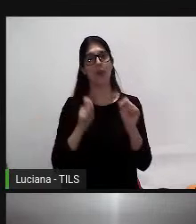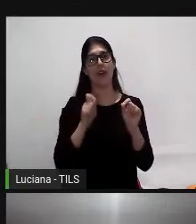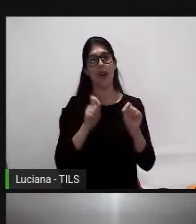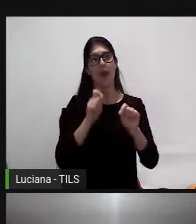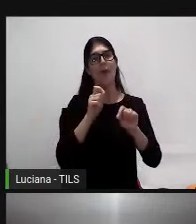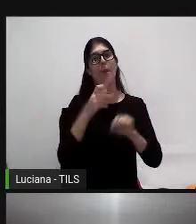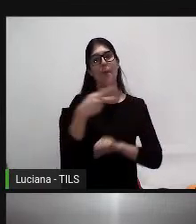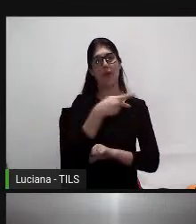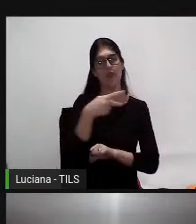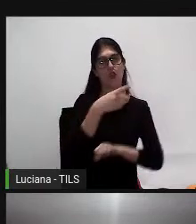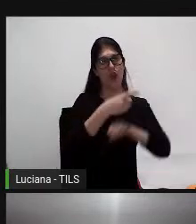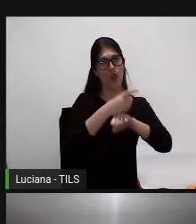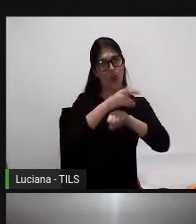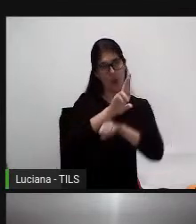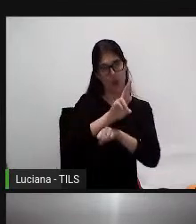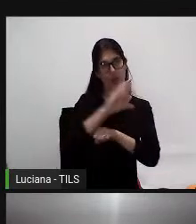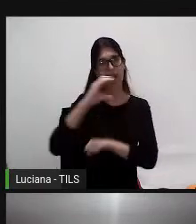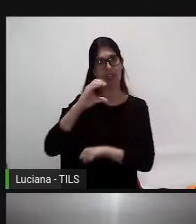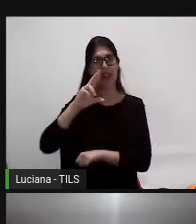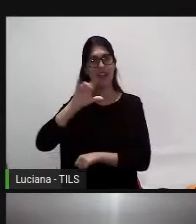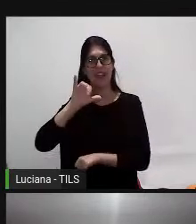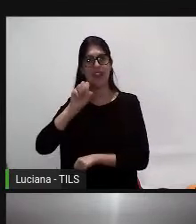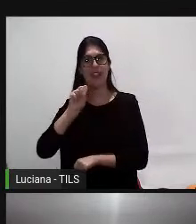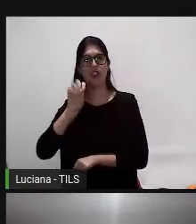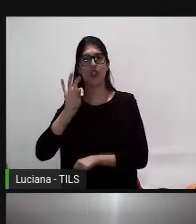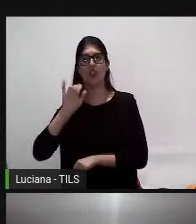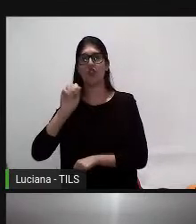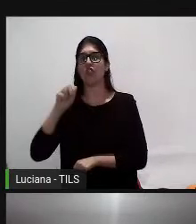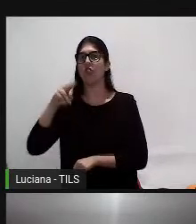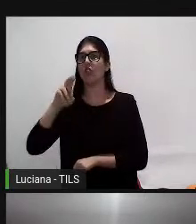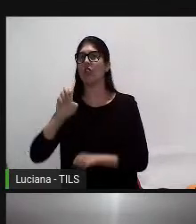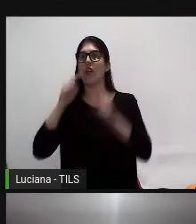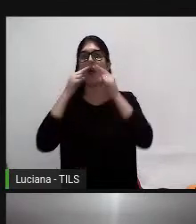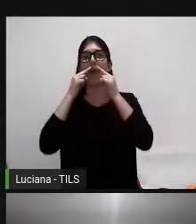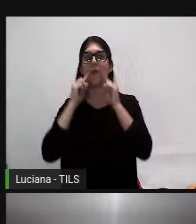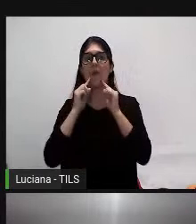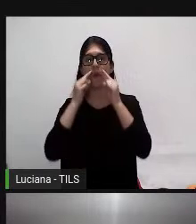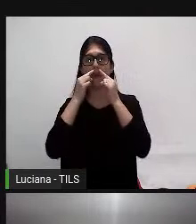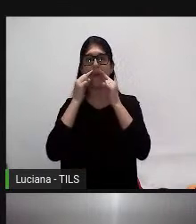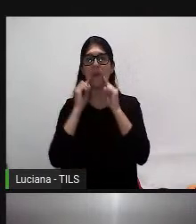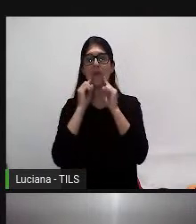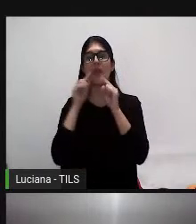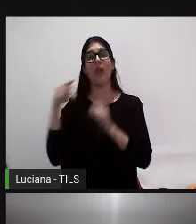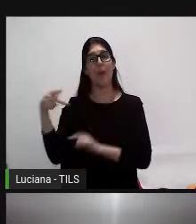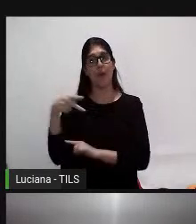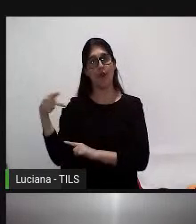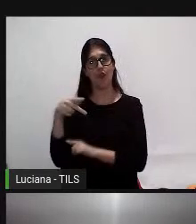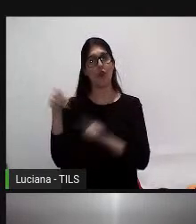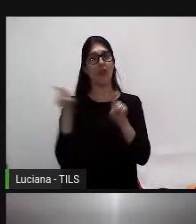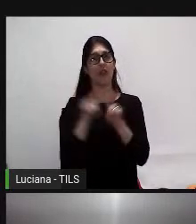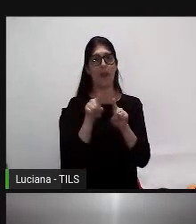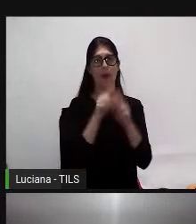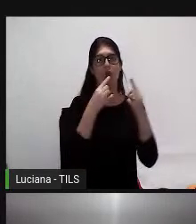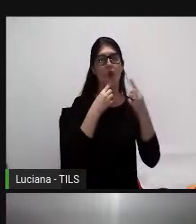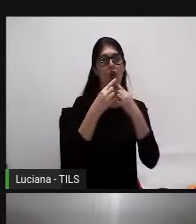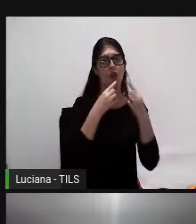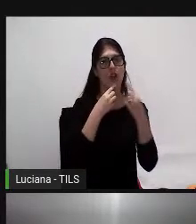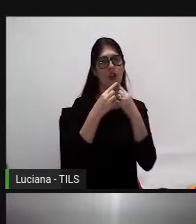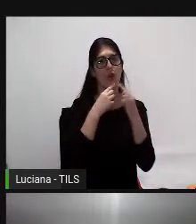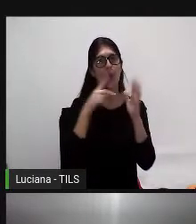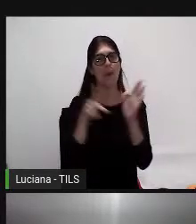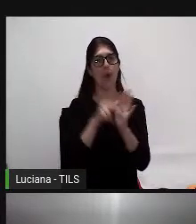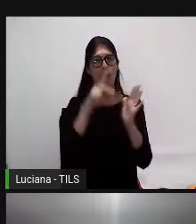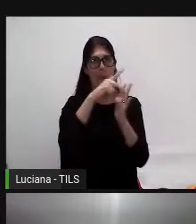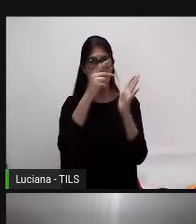Cristiane Esteves, nossa colega docente e coordenadora do curso de ProEja do Campus